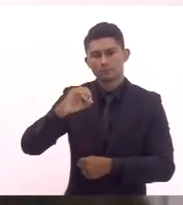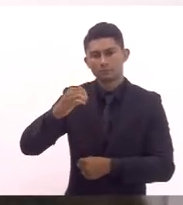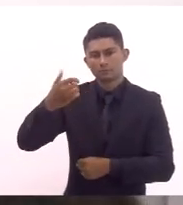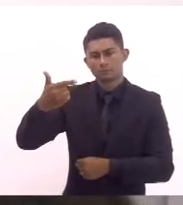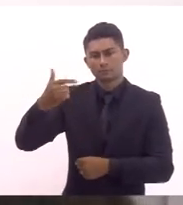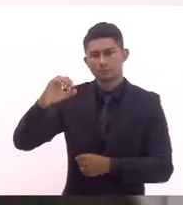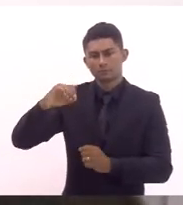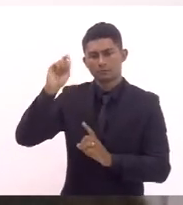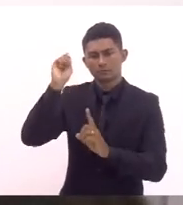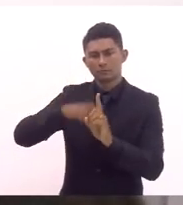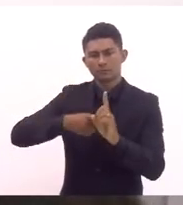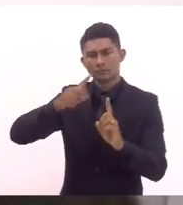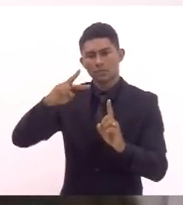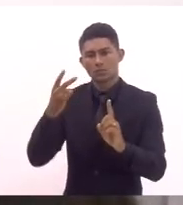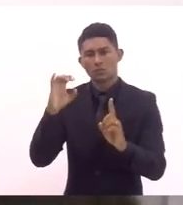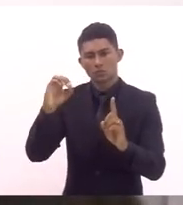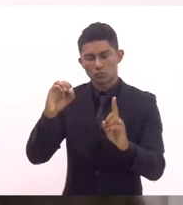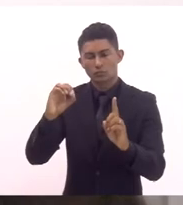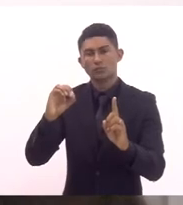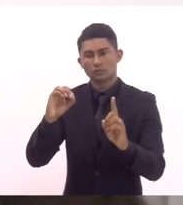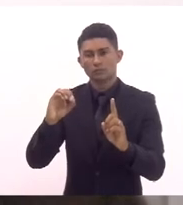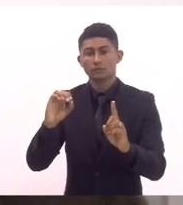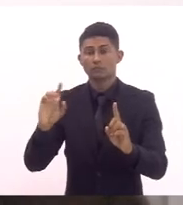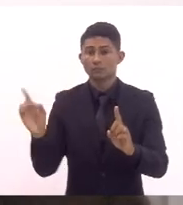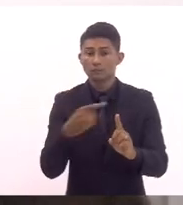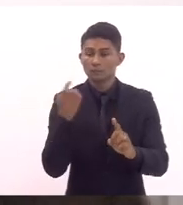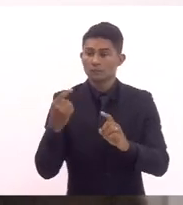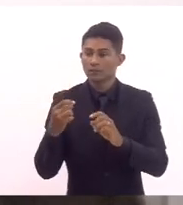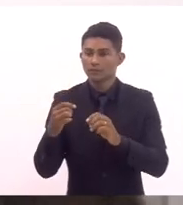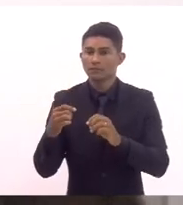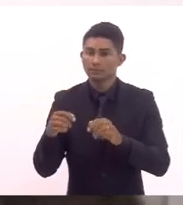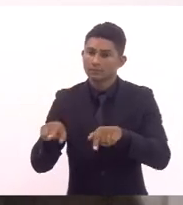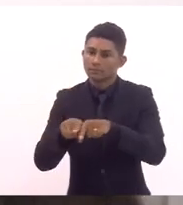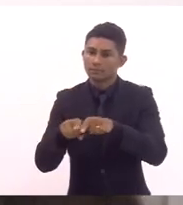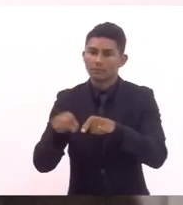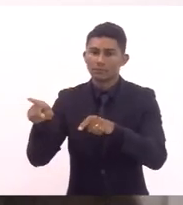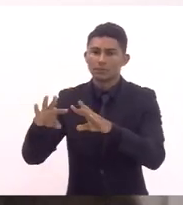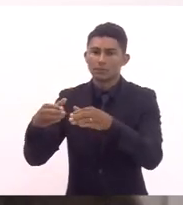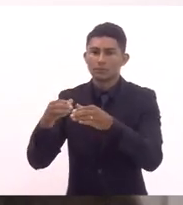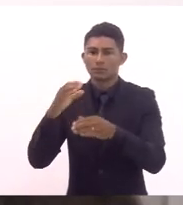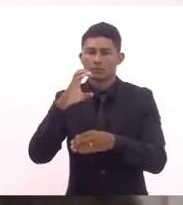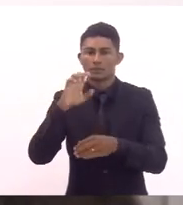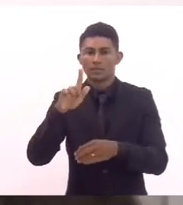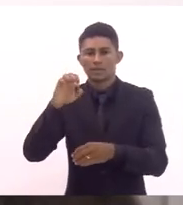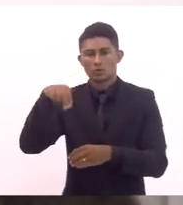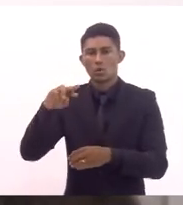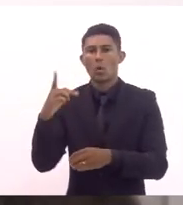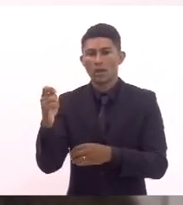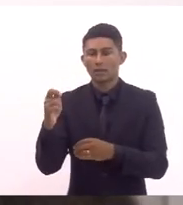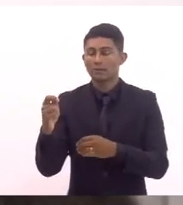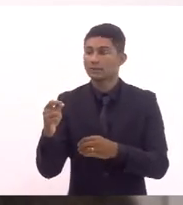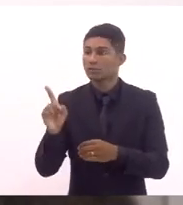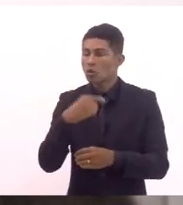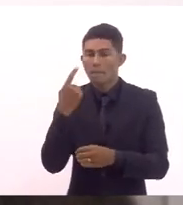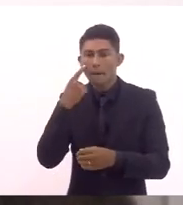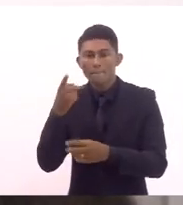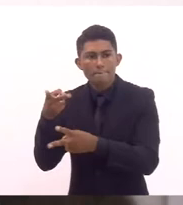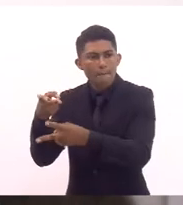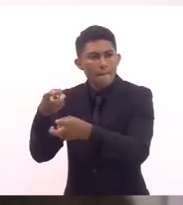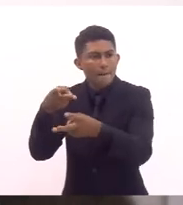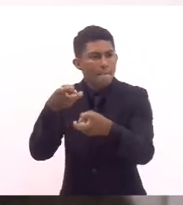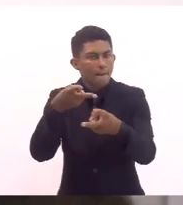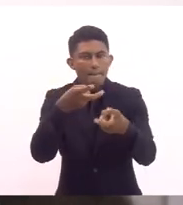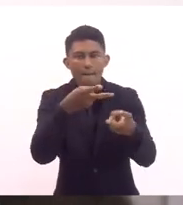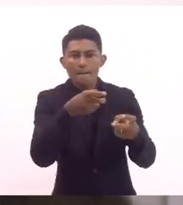2020 pela área técnica e um trabalho conjunto com a rede cegonha percebendo um impacto gigantesco na nossas